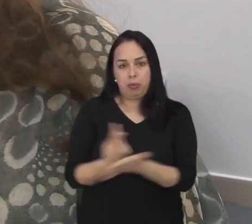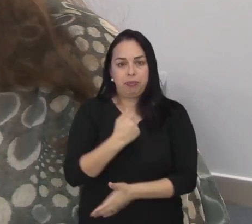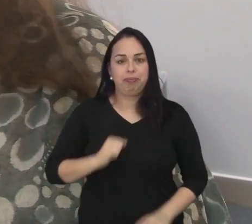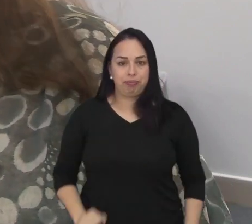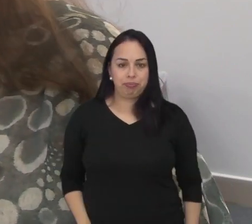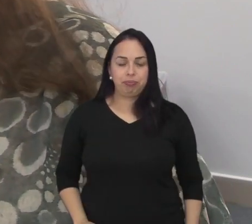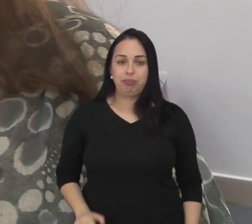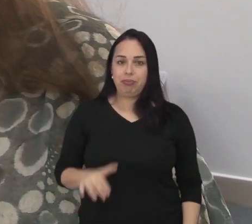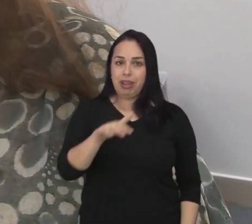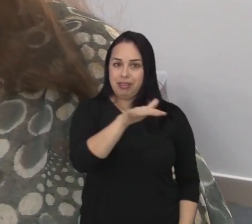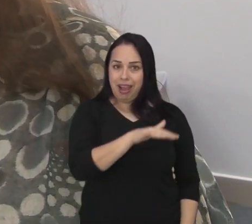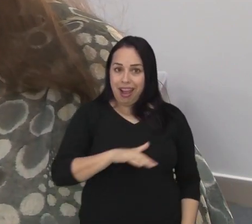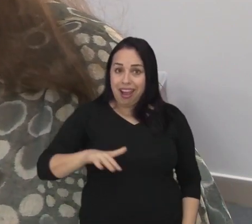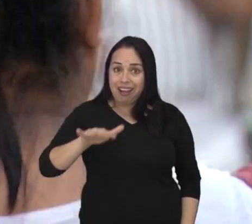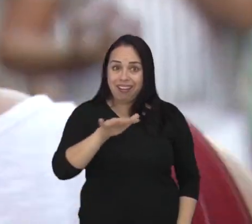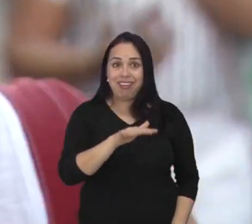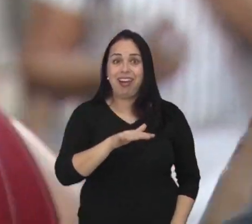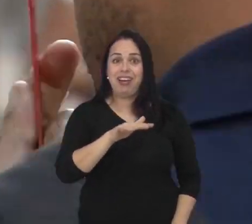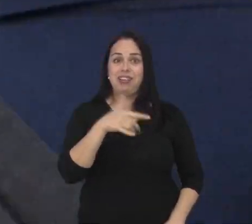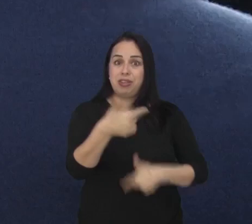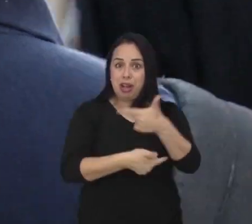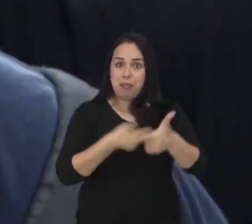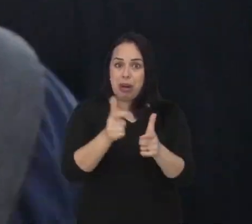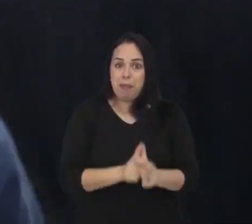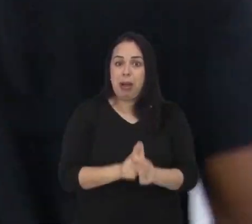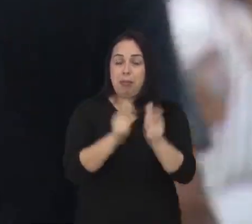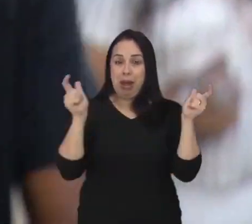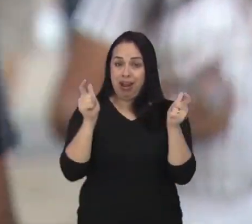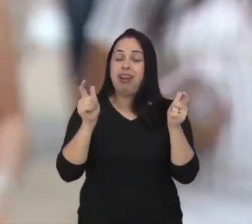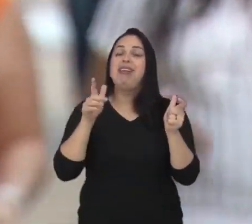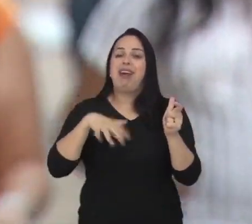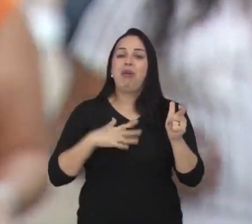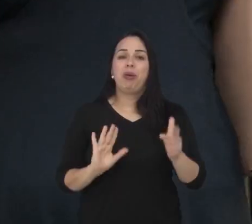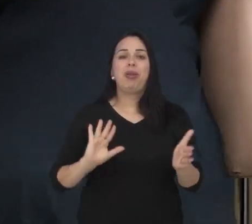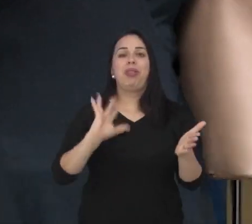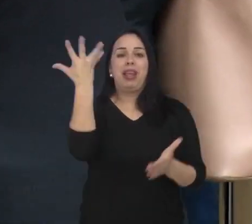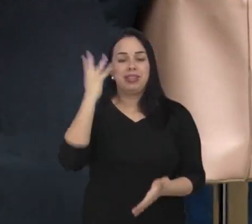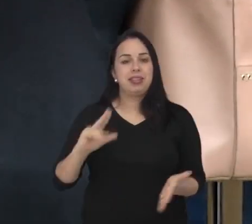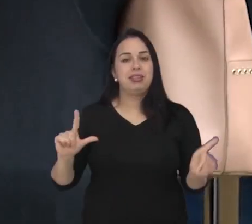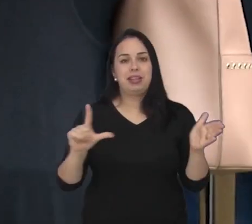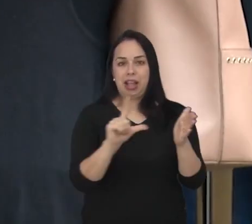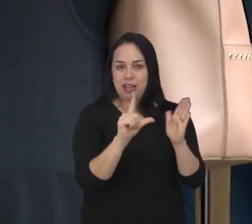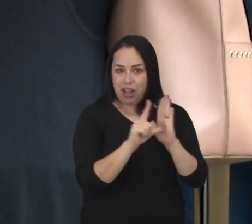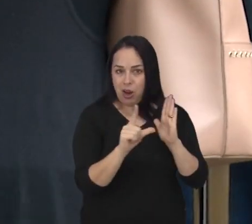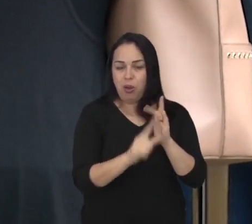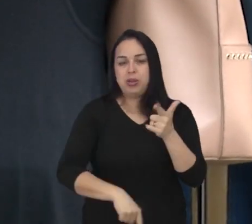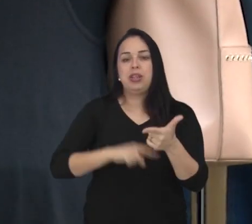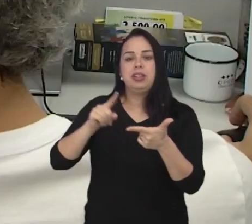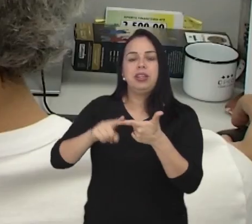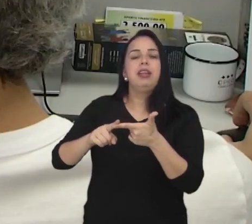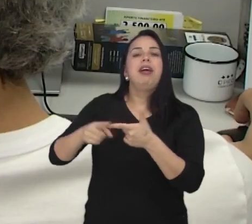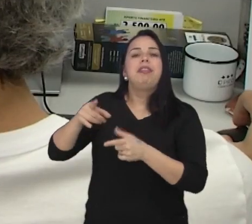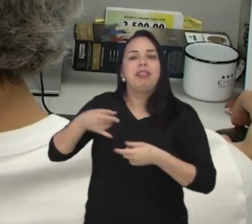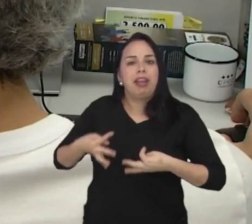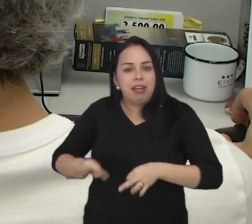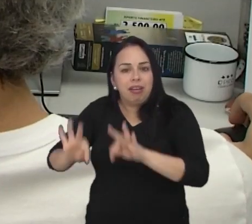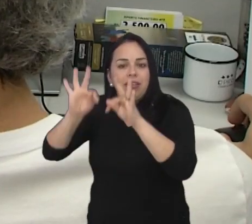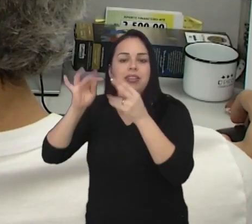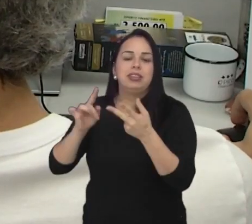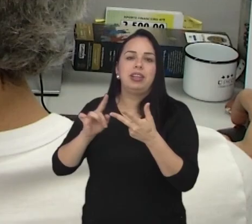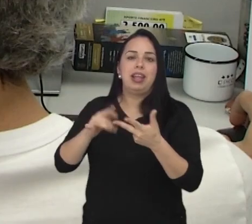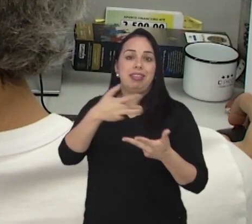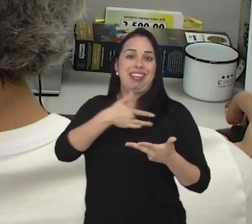consciência dessas características. Entre os setores com maior número de casos estão comércio e serviços, tecnologia